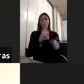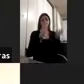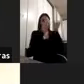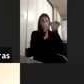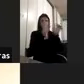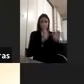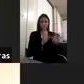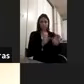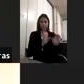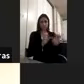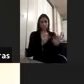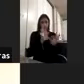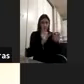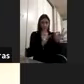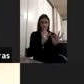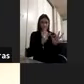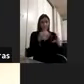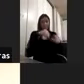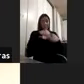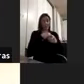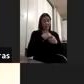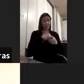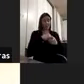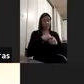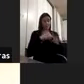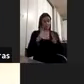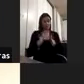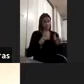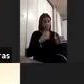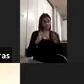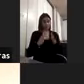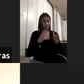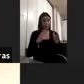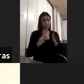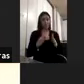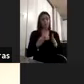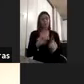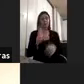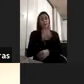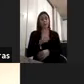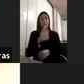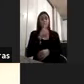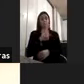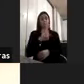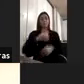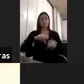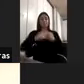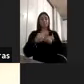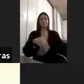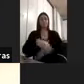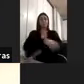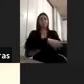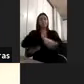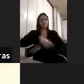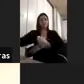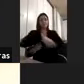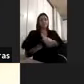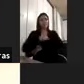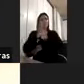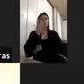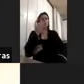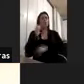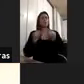local inadequado, que a empresa permitiu que lá estivesse, sim. A trabalhadora tropeçou, quebrou o braço. E o que aconteceu com ela